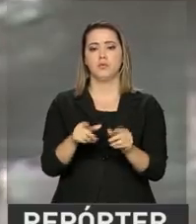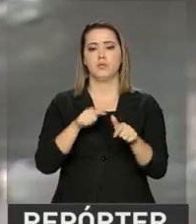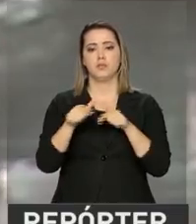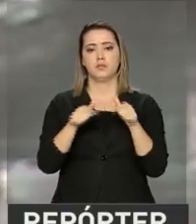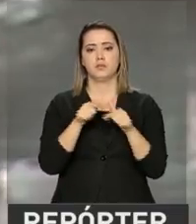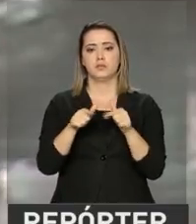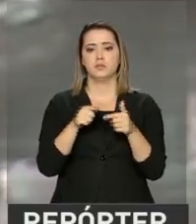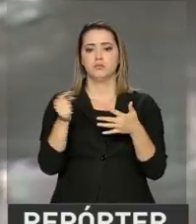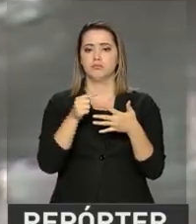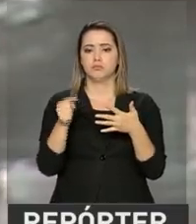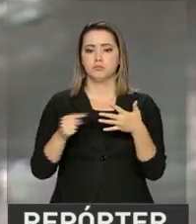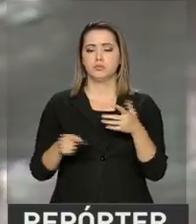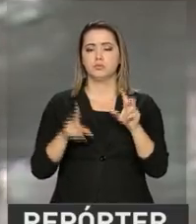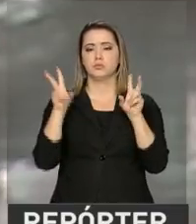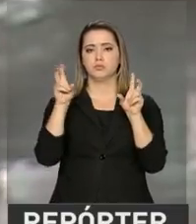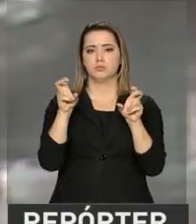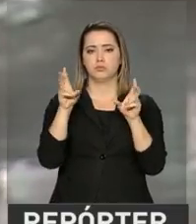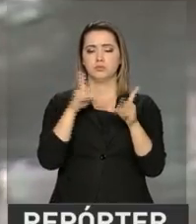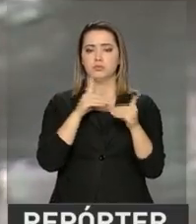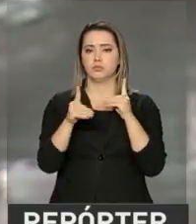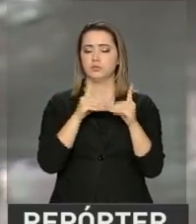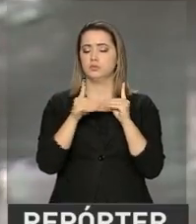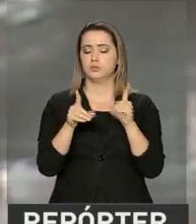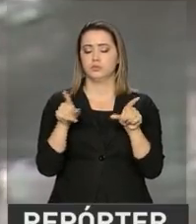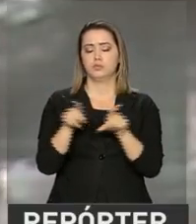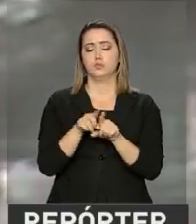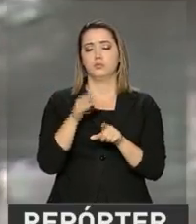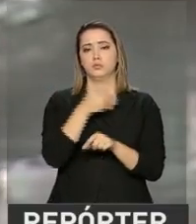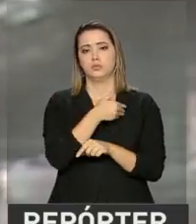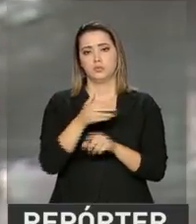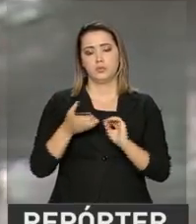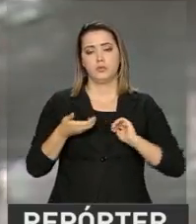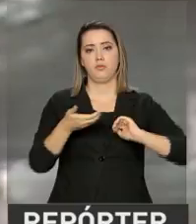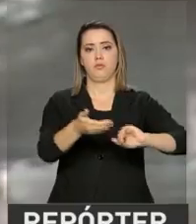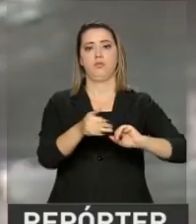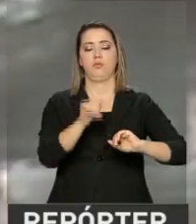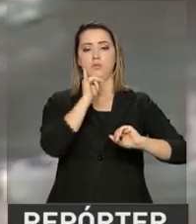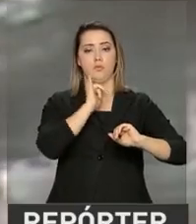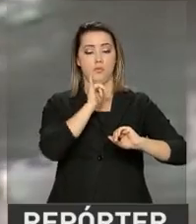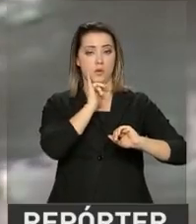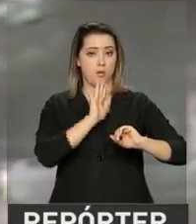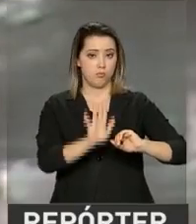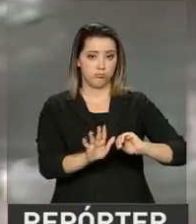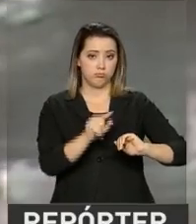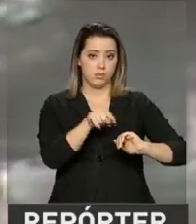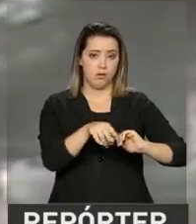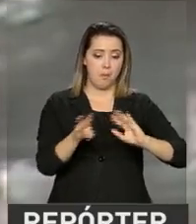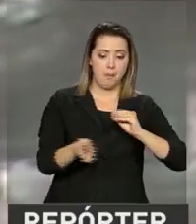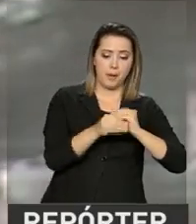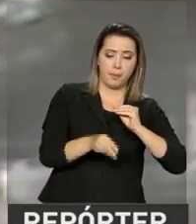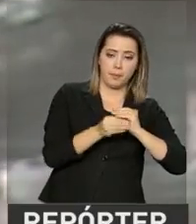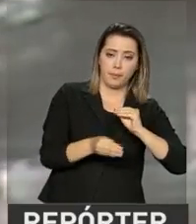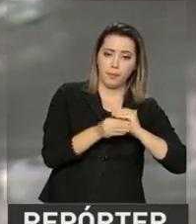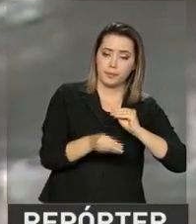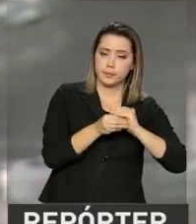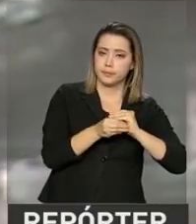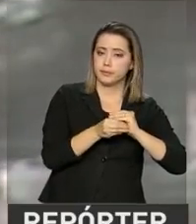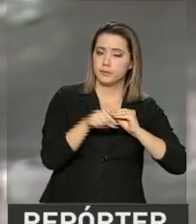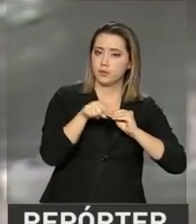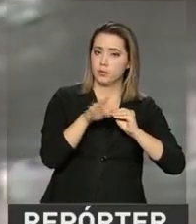com alguns temas que foram discutidos no Congresso Nacional, como uma série de emendas para